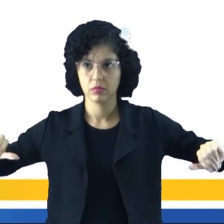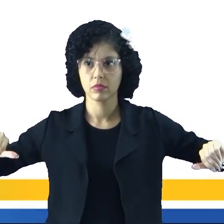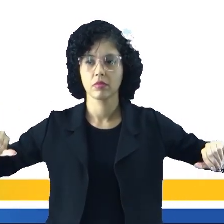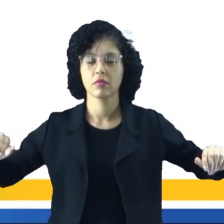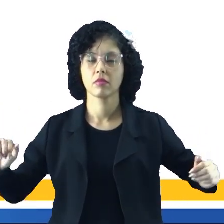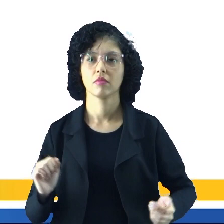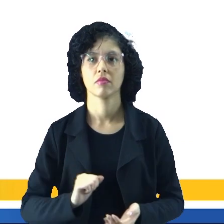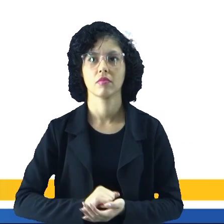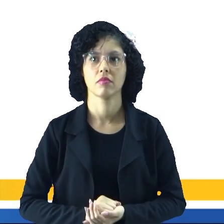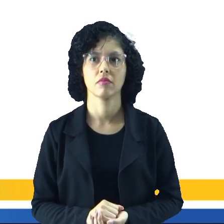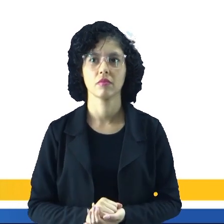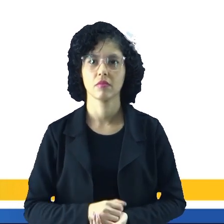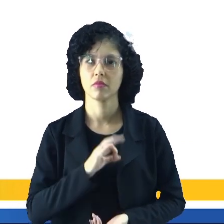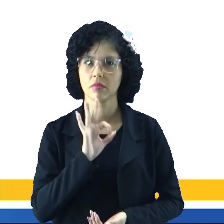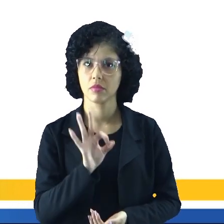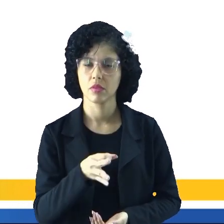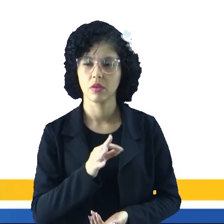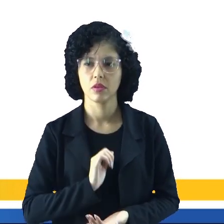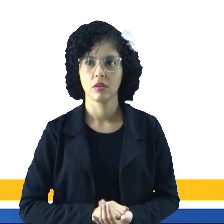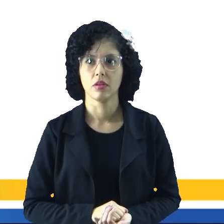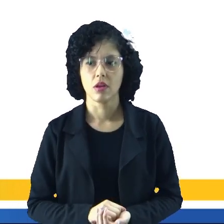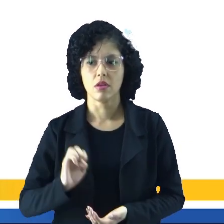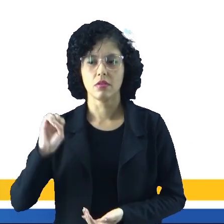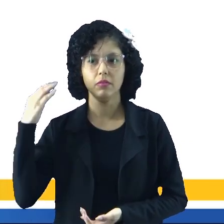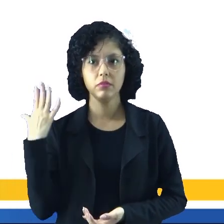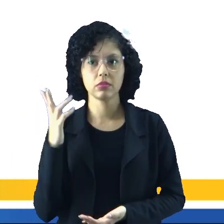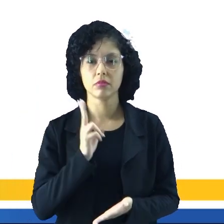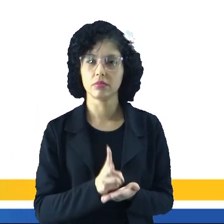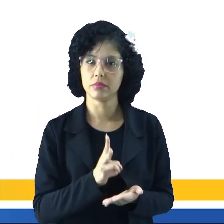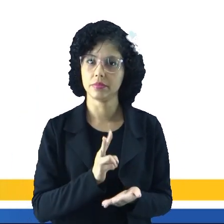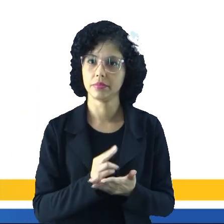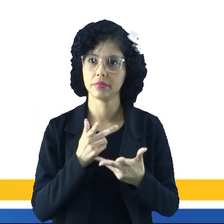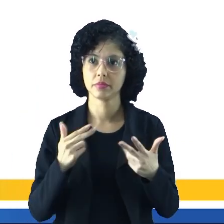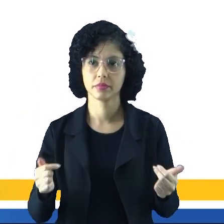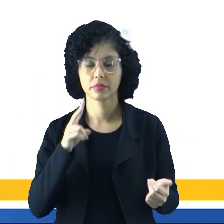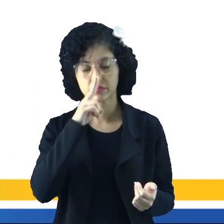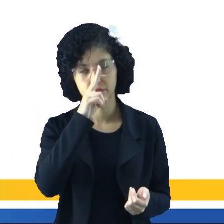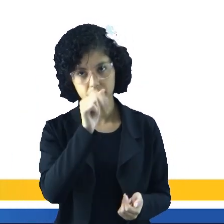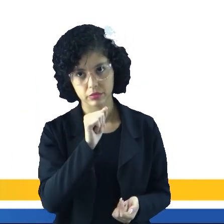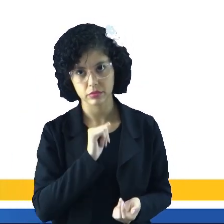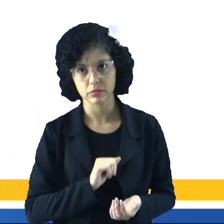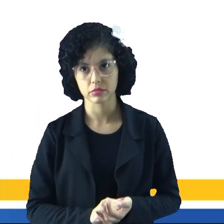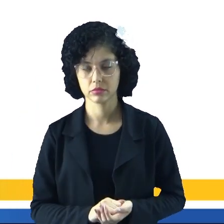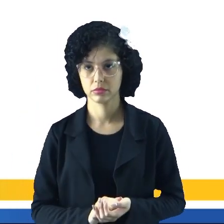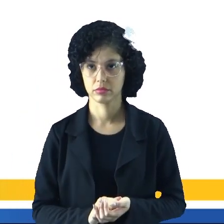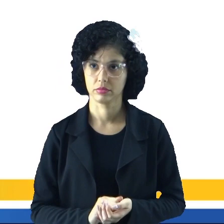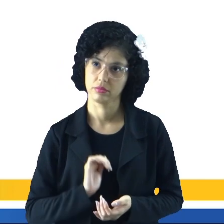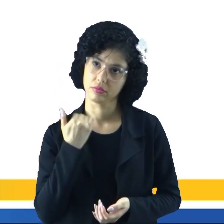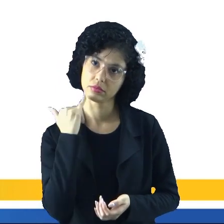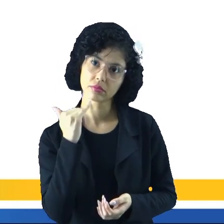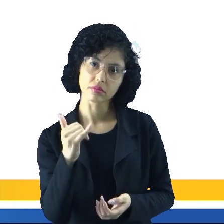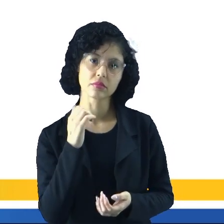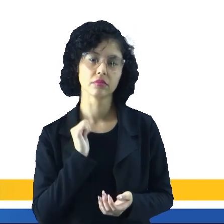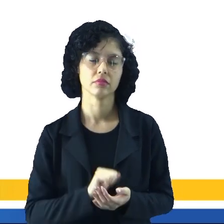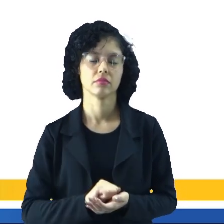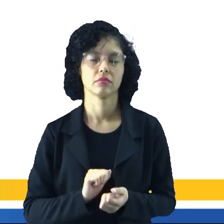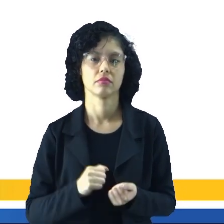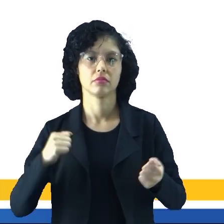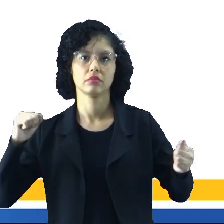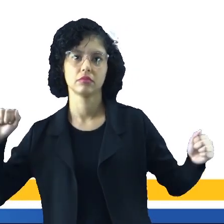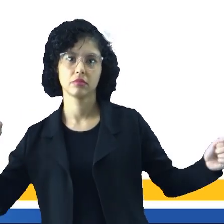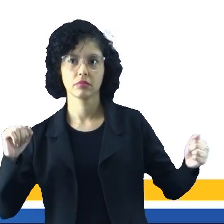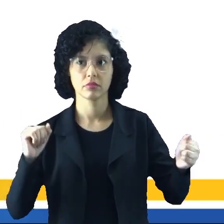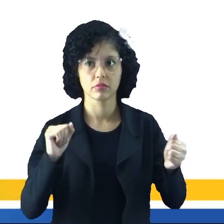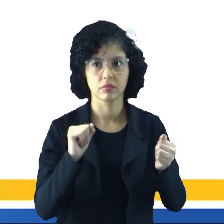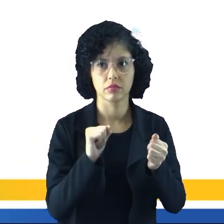se repelem então, certo? Então vai acontecer a mesma coisa com a força. Força elétrica de atração e